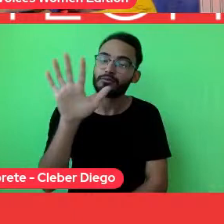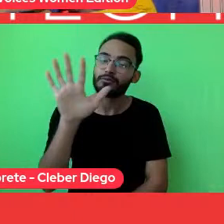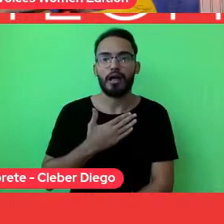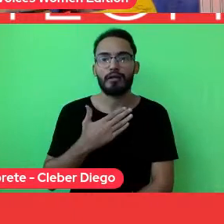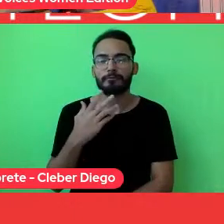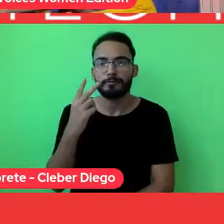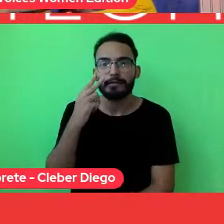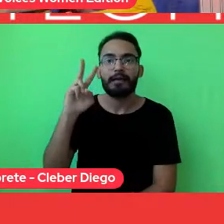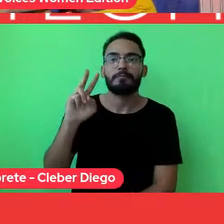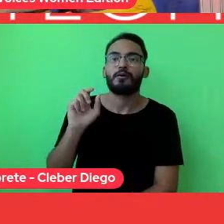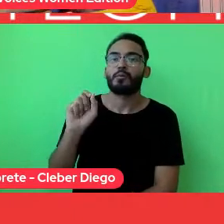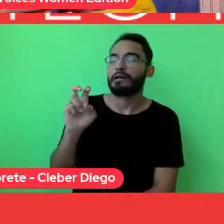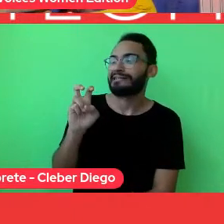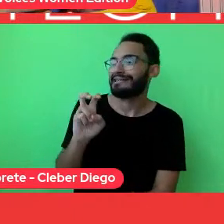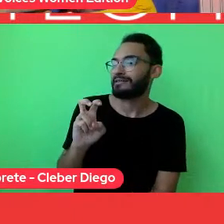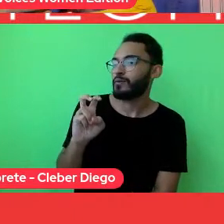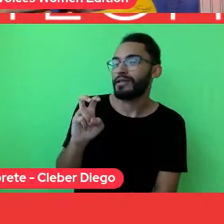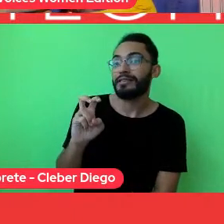gente estava falando de